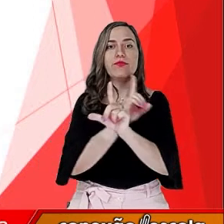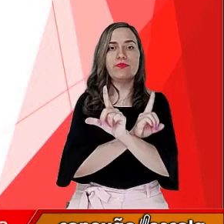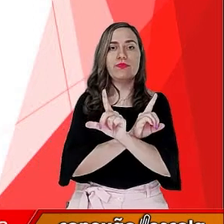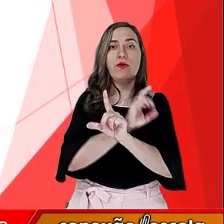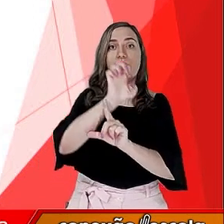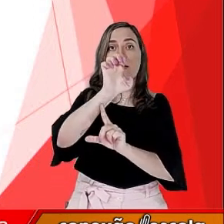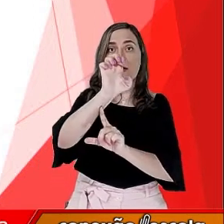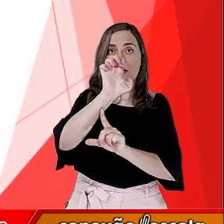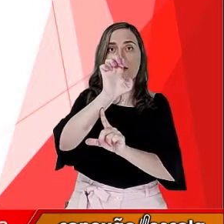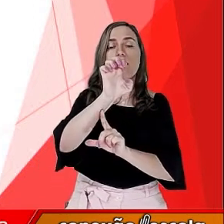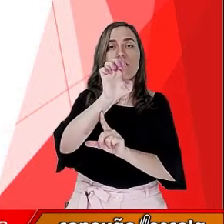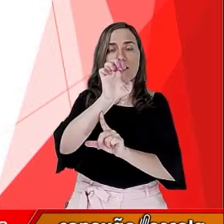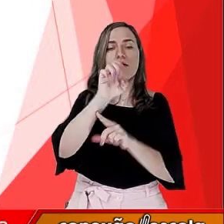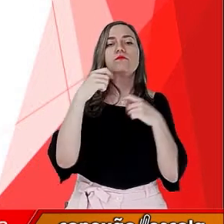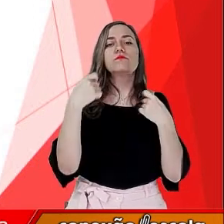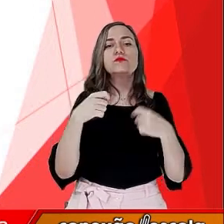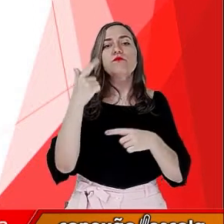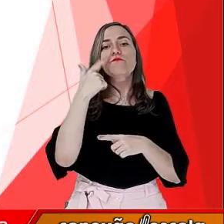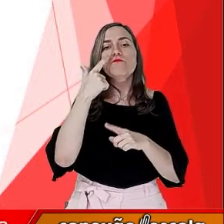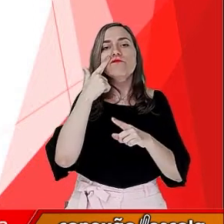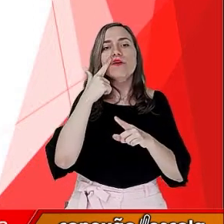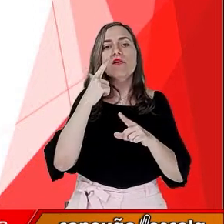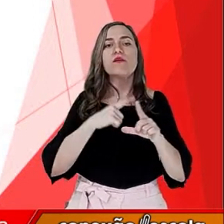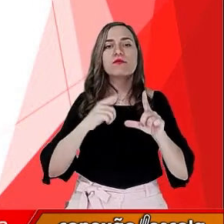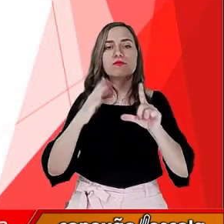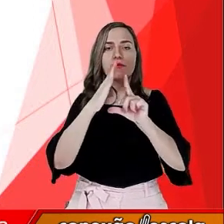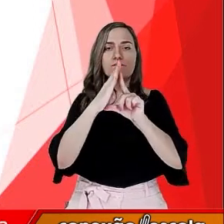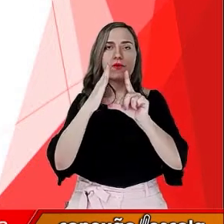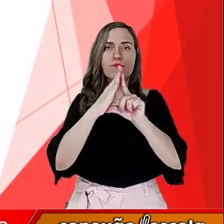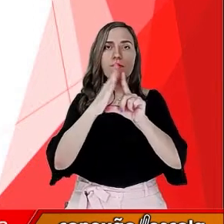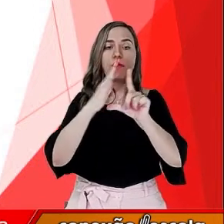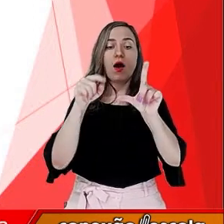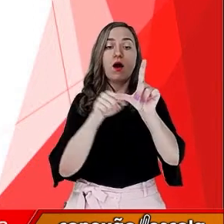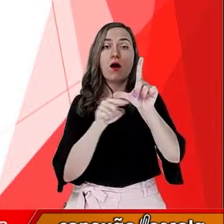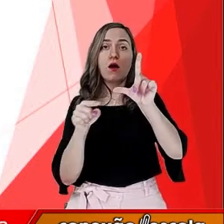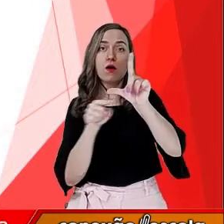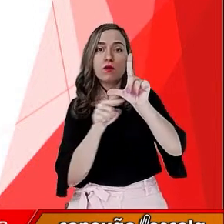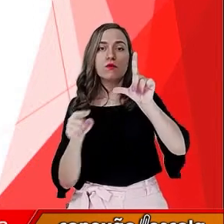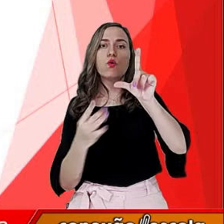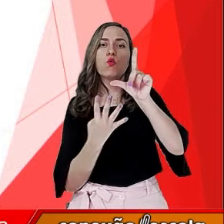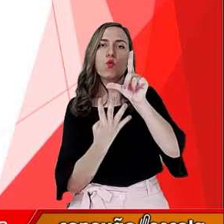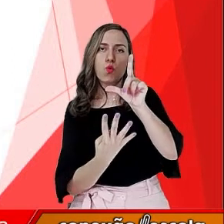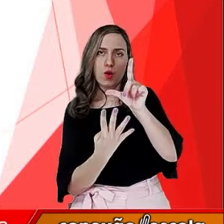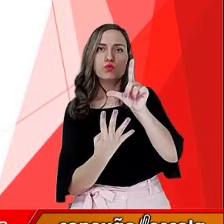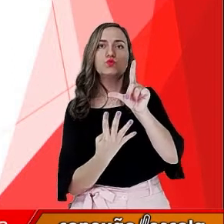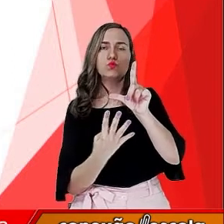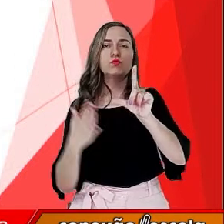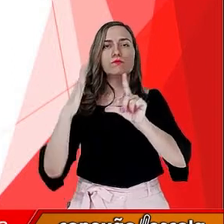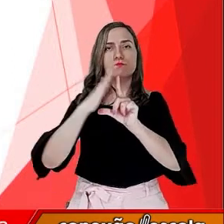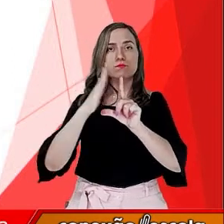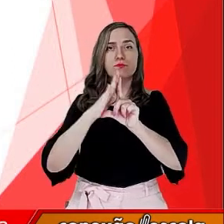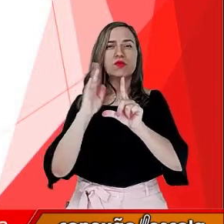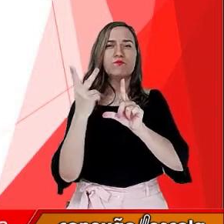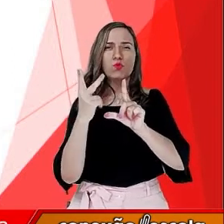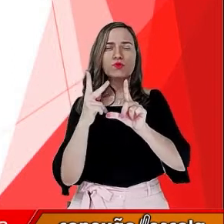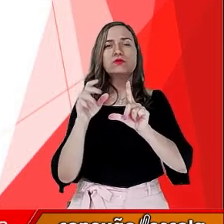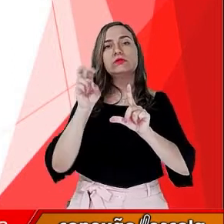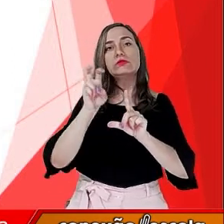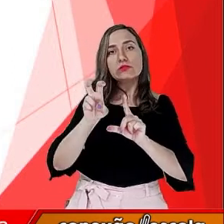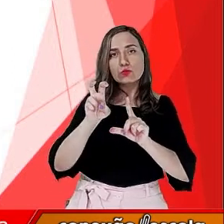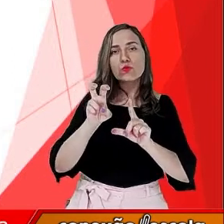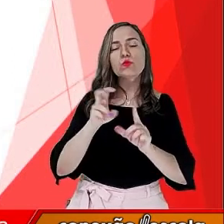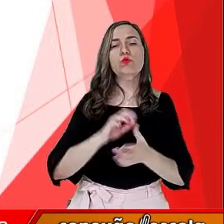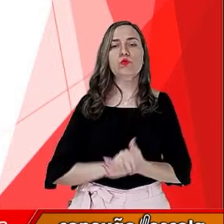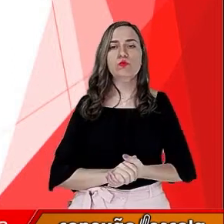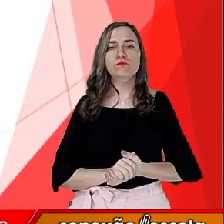DEB, eu vou ter que o cateto oposto ao ângulo alfa mede 4 e a hipotenusa mede 5. Então,